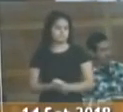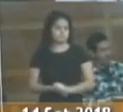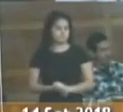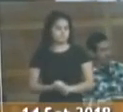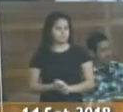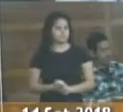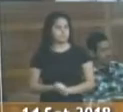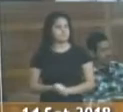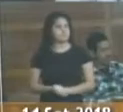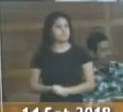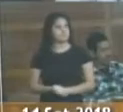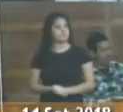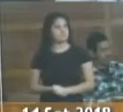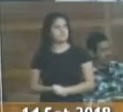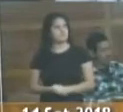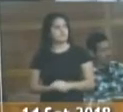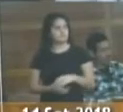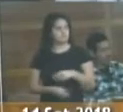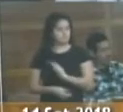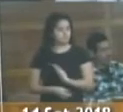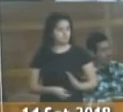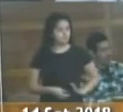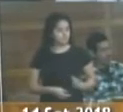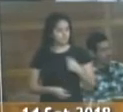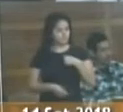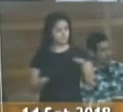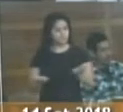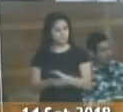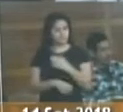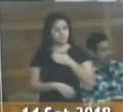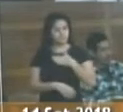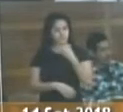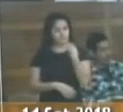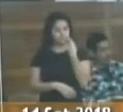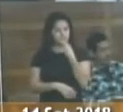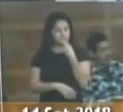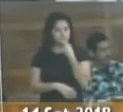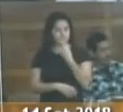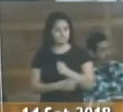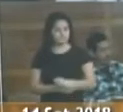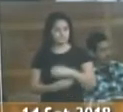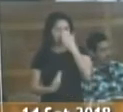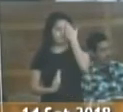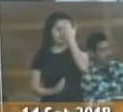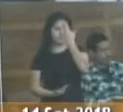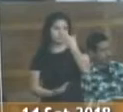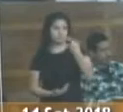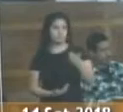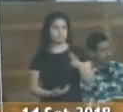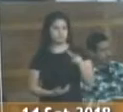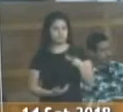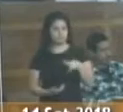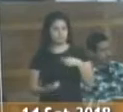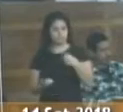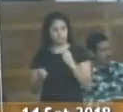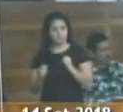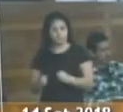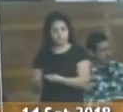Certo? Então, deputado, eu termino essa minha fala agradecendo mais uma vez essa